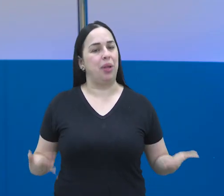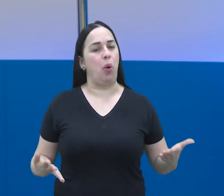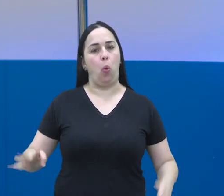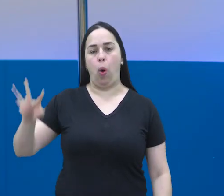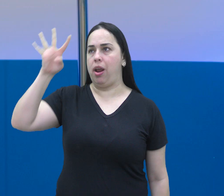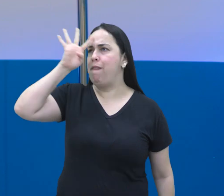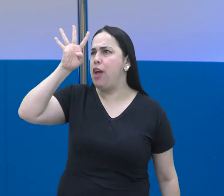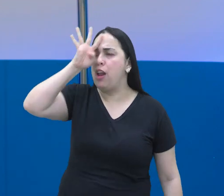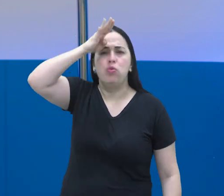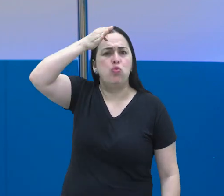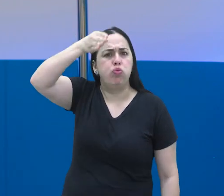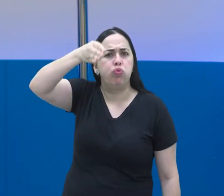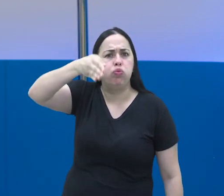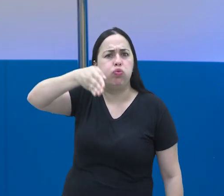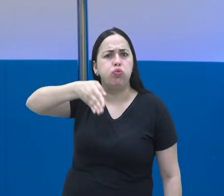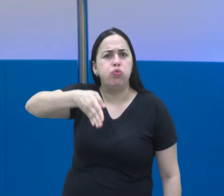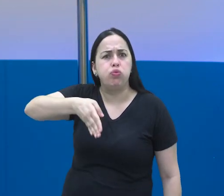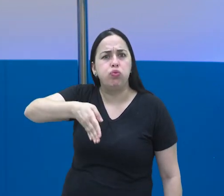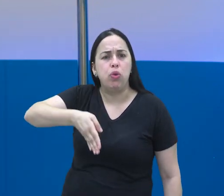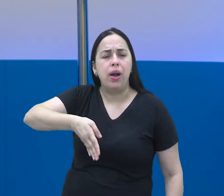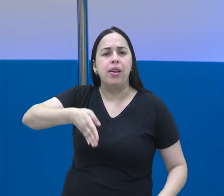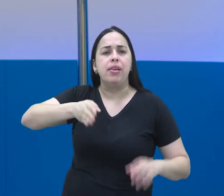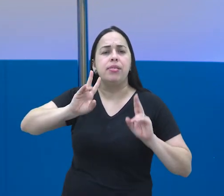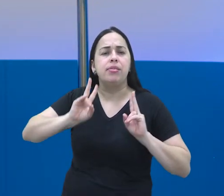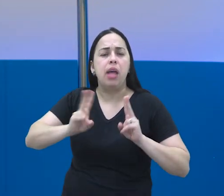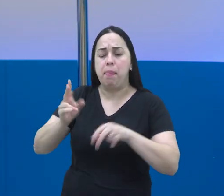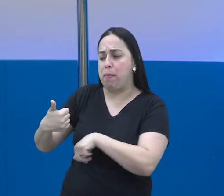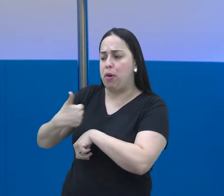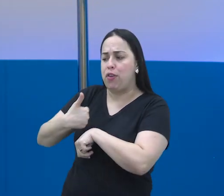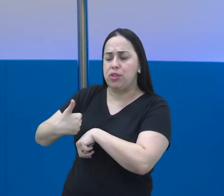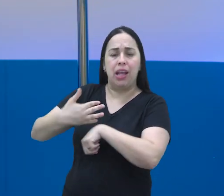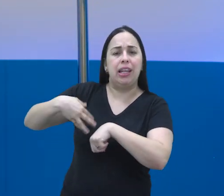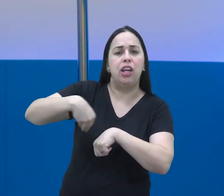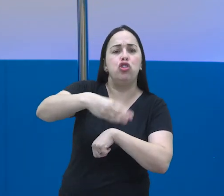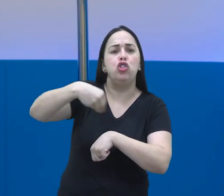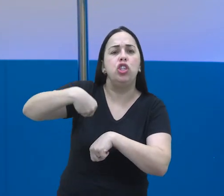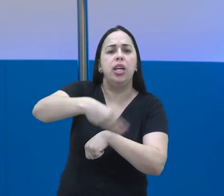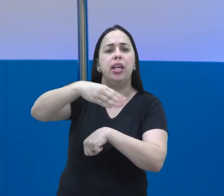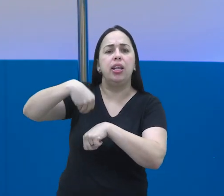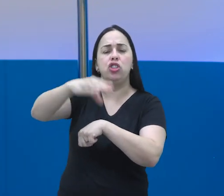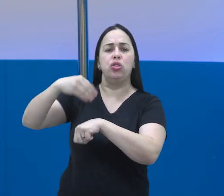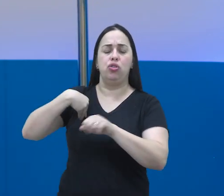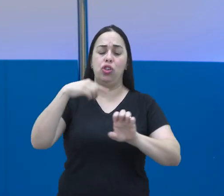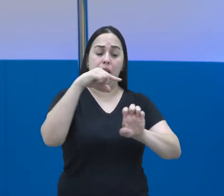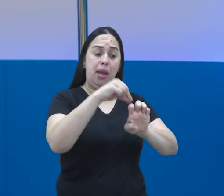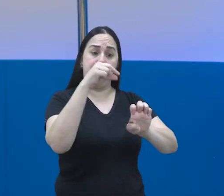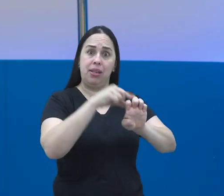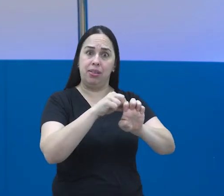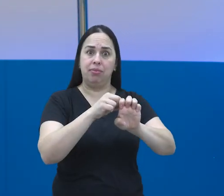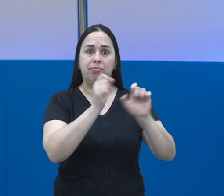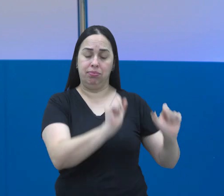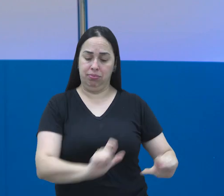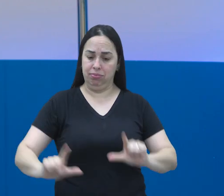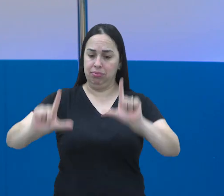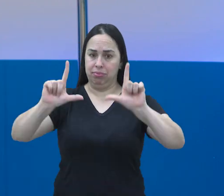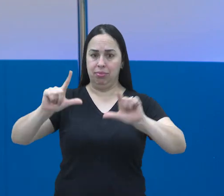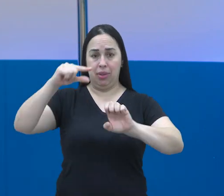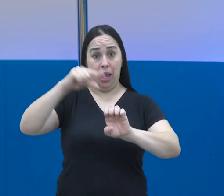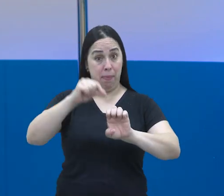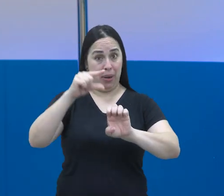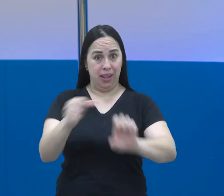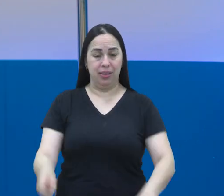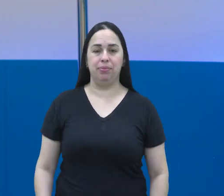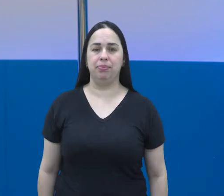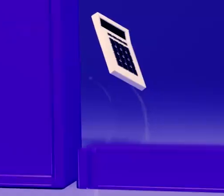E toda quarta-feira, aqui no Boletim, analistas têm dicas de como fazer a empresa prosperar. É o quadro